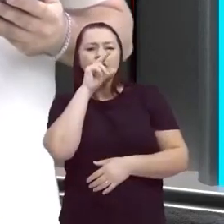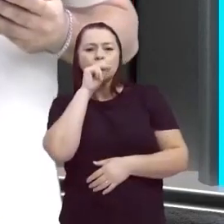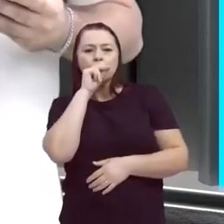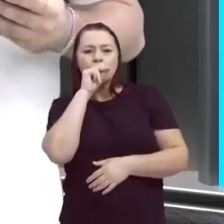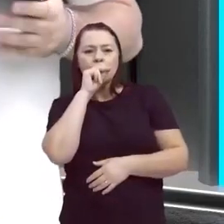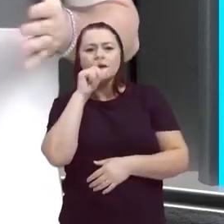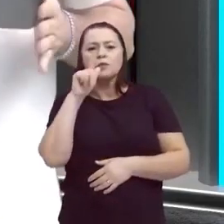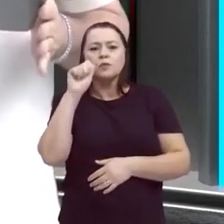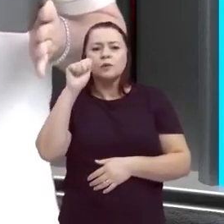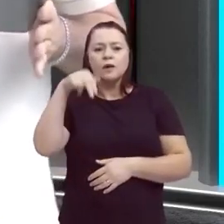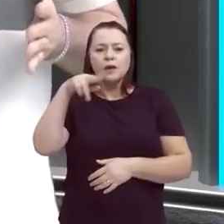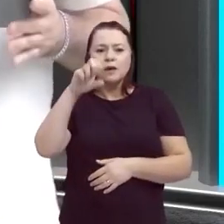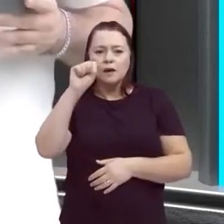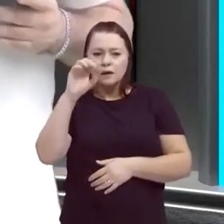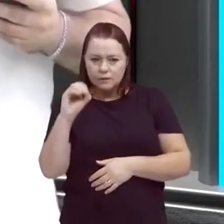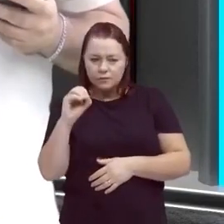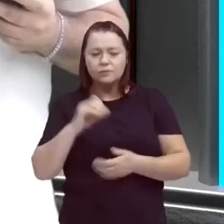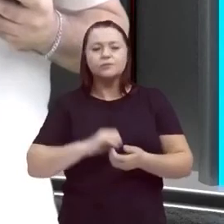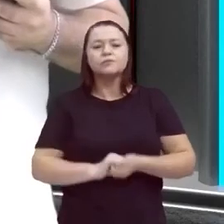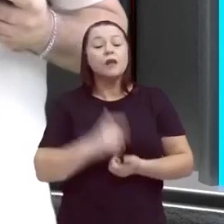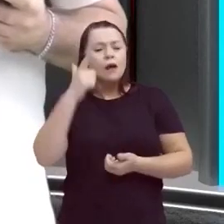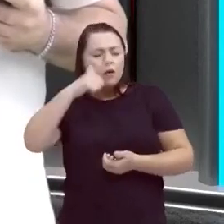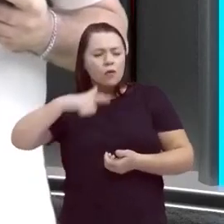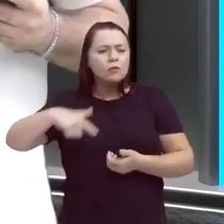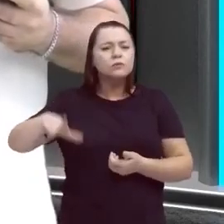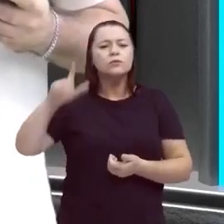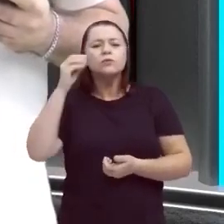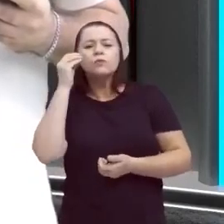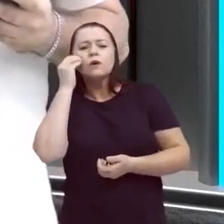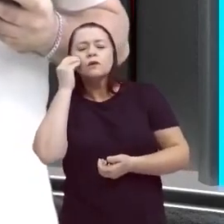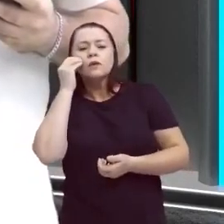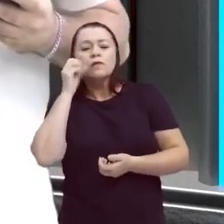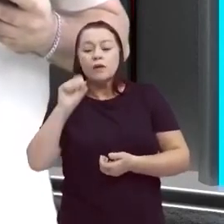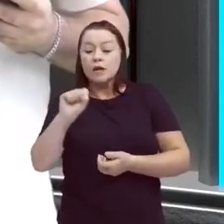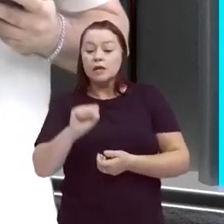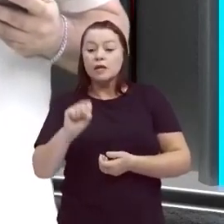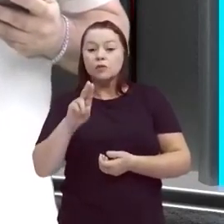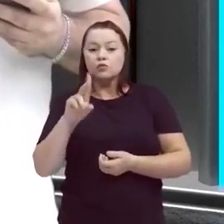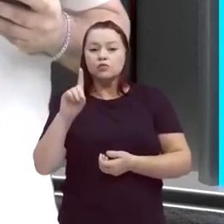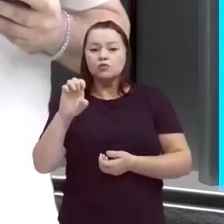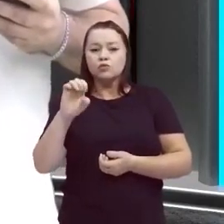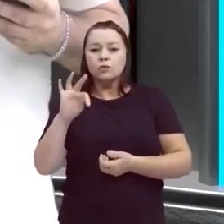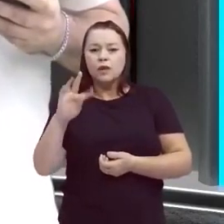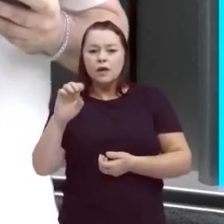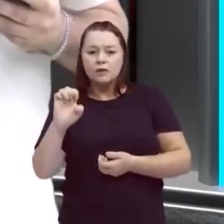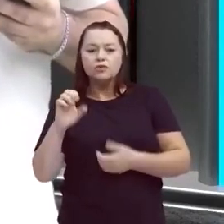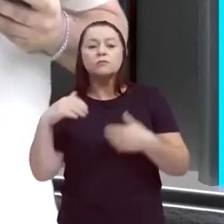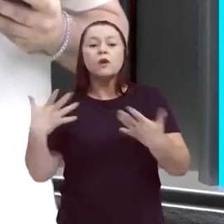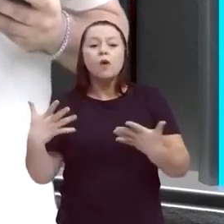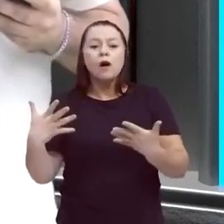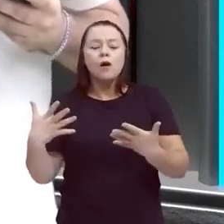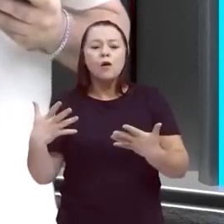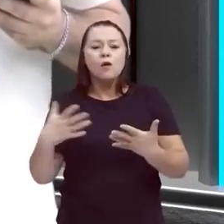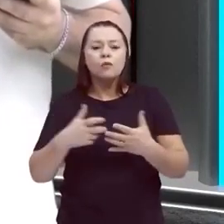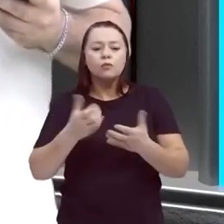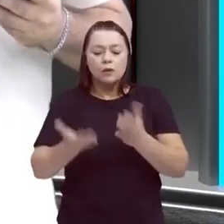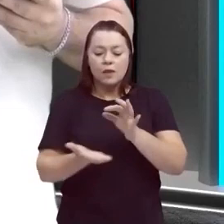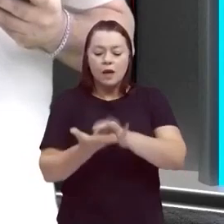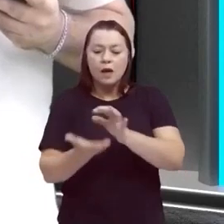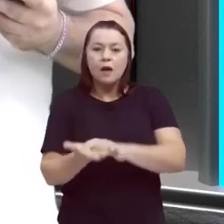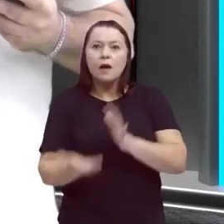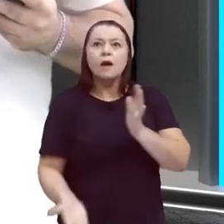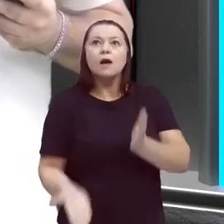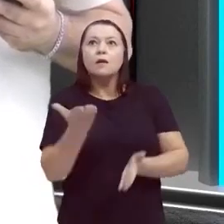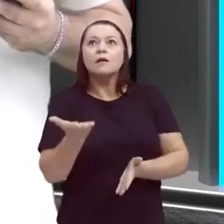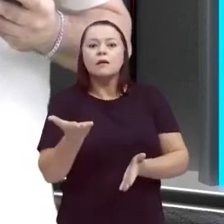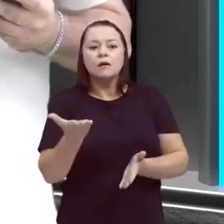ganso. Continuando a nossa previsão, vamos ver agora para a região sudeste. Qual é a previsão? Taco, muito bem. E para a